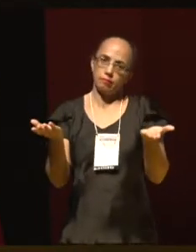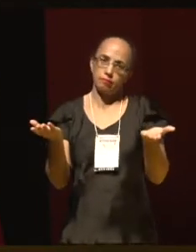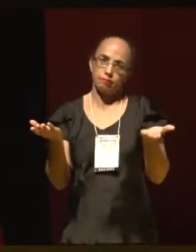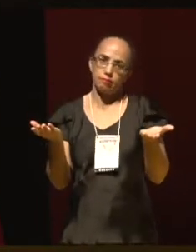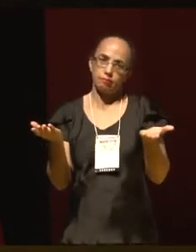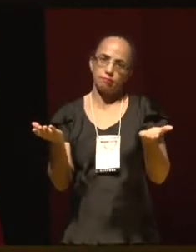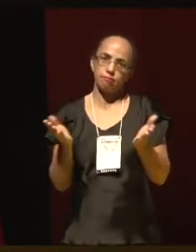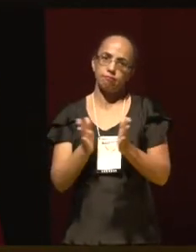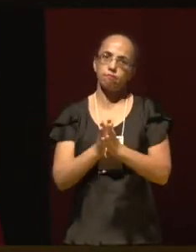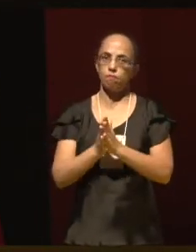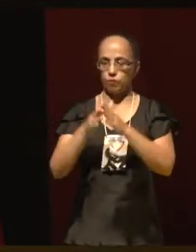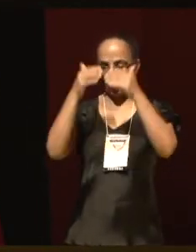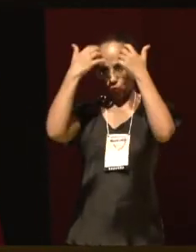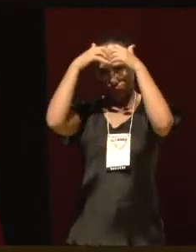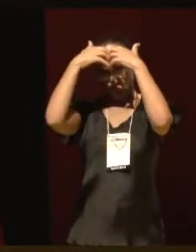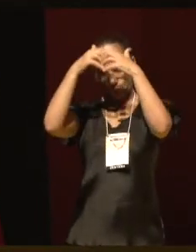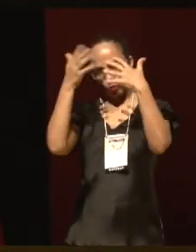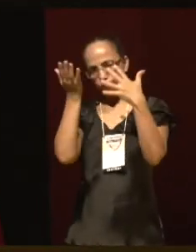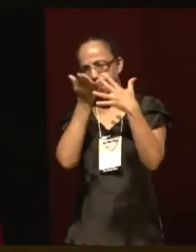O cérebro intermediário.